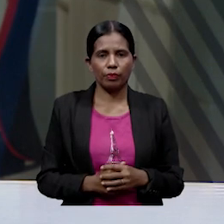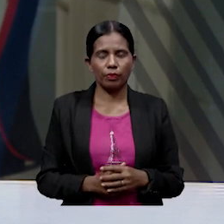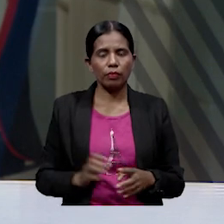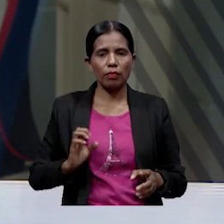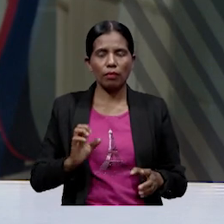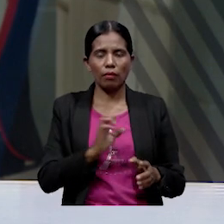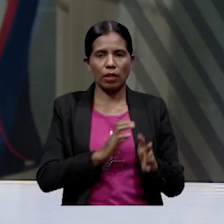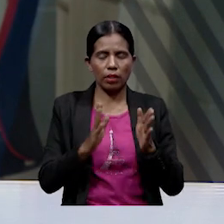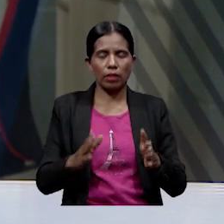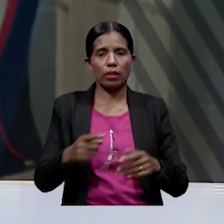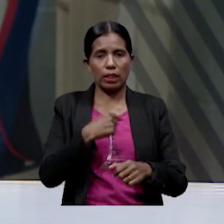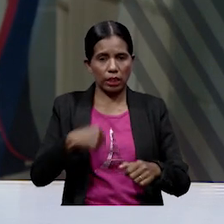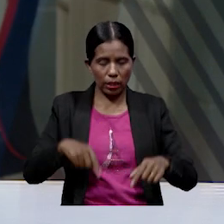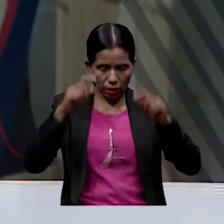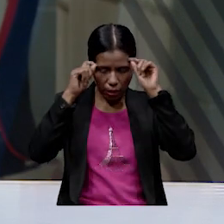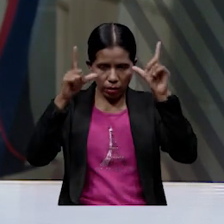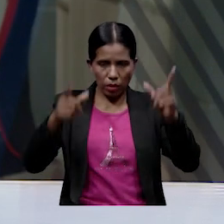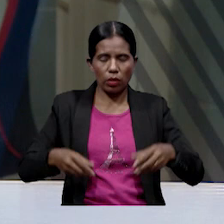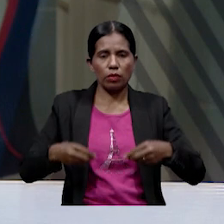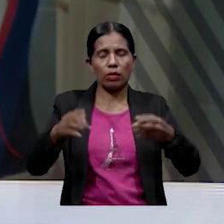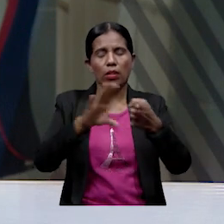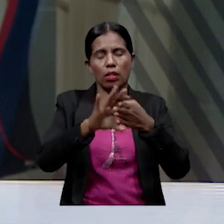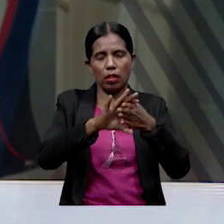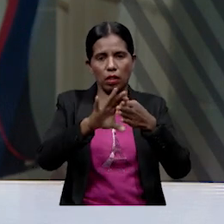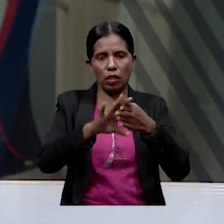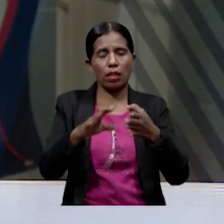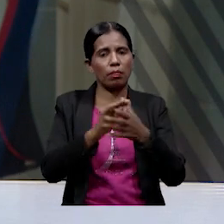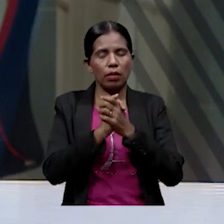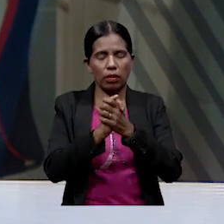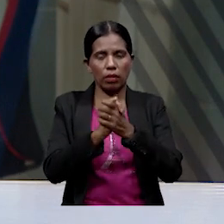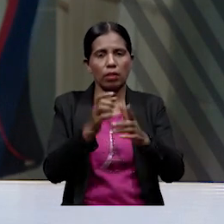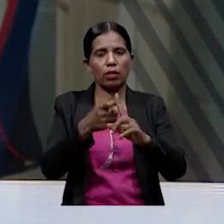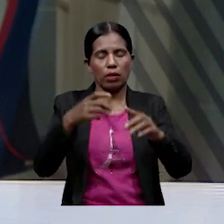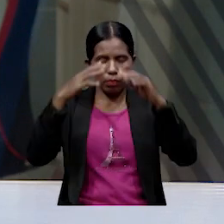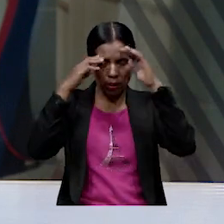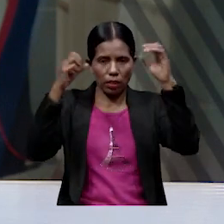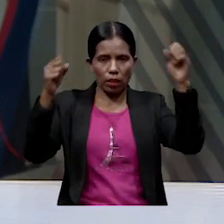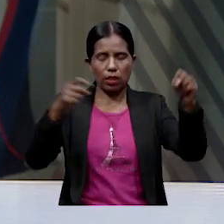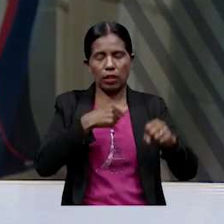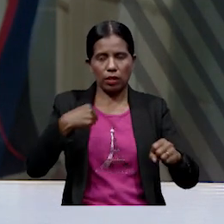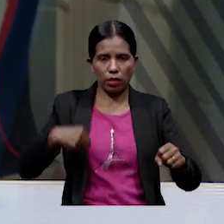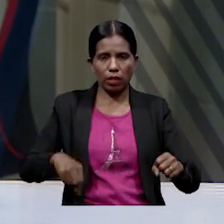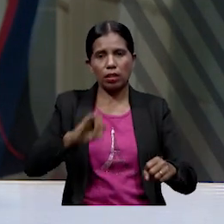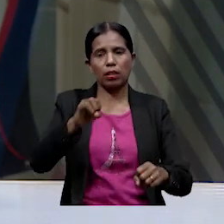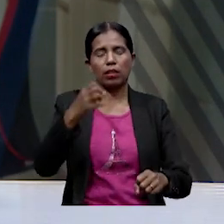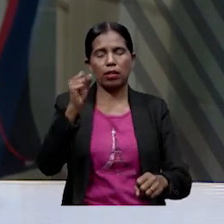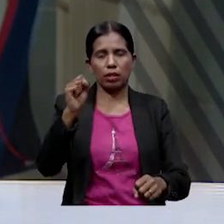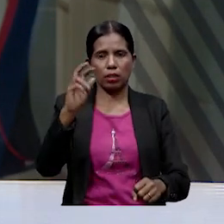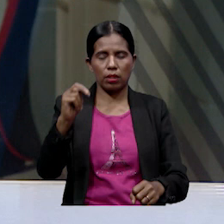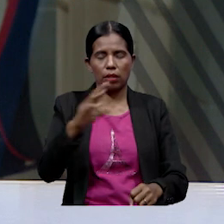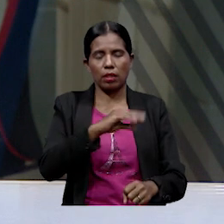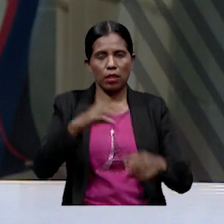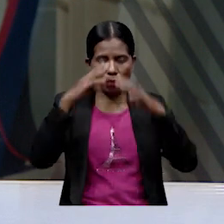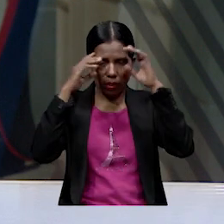Embaixador China e Timor-Leste entrega carta felicitação ao presidente China, Xi Jinping, ba presidente